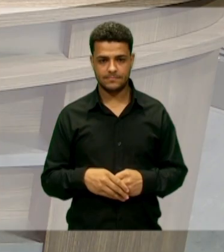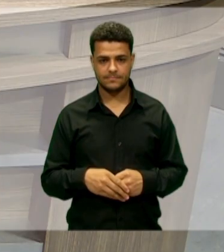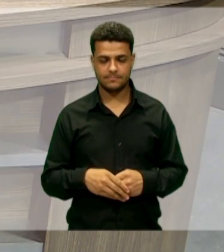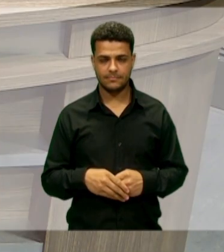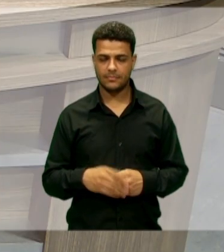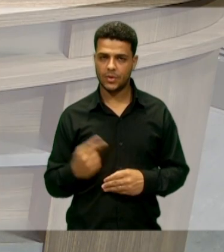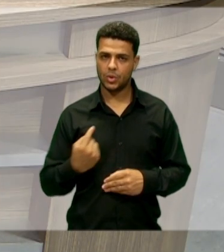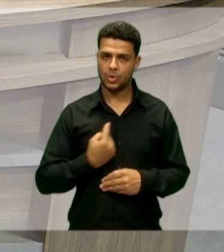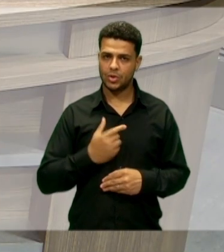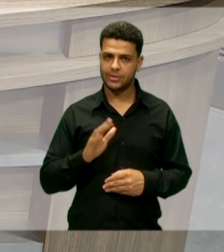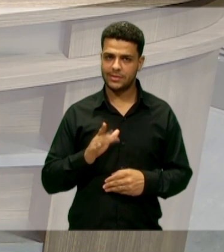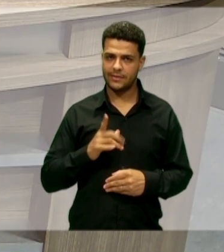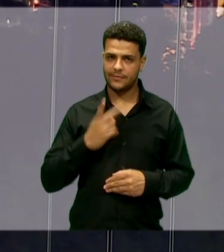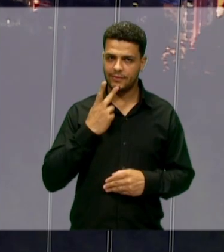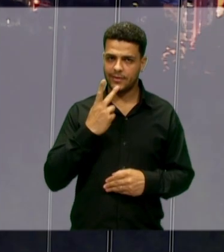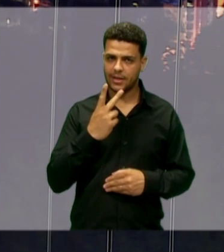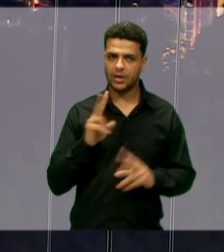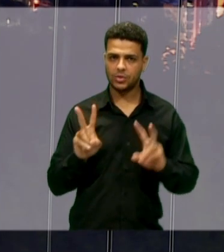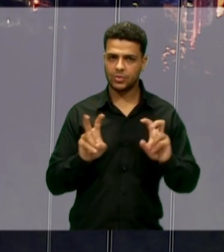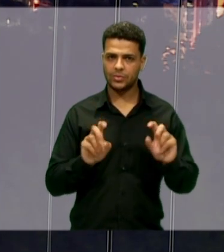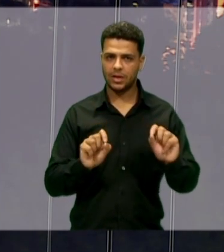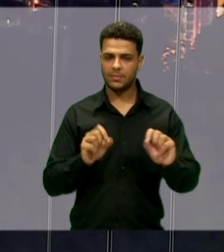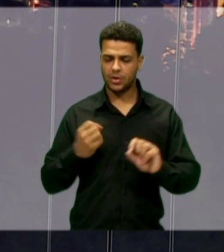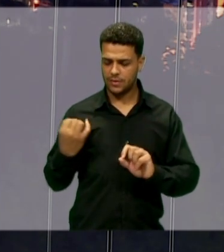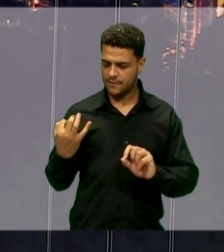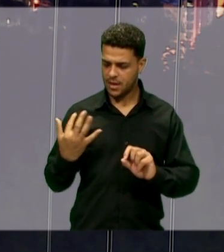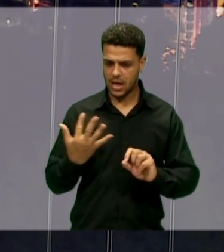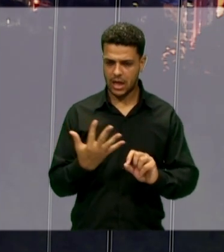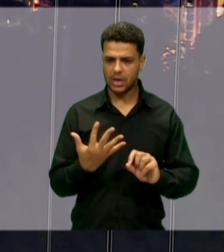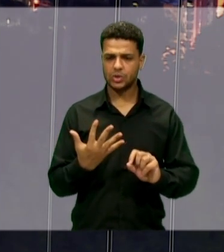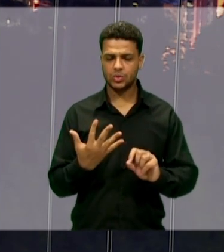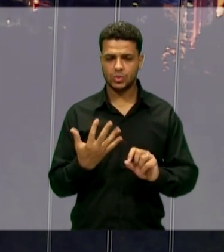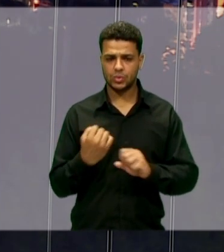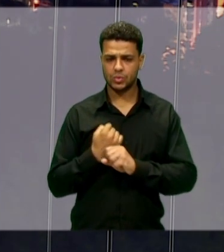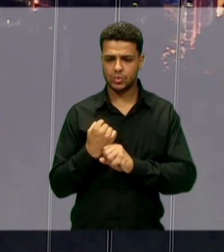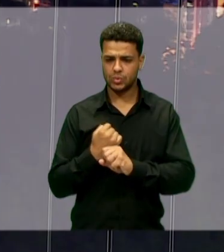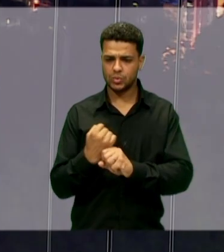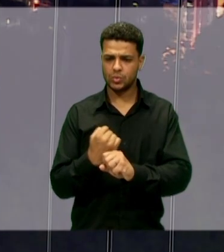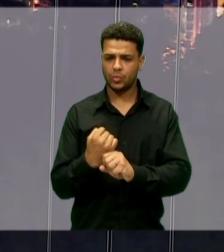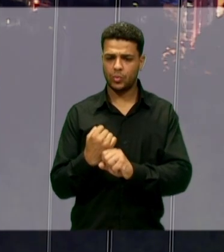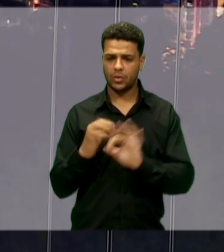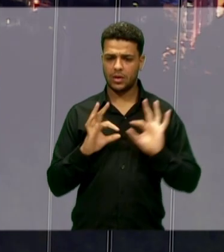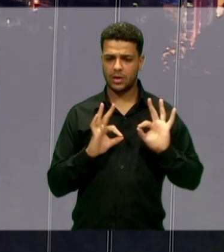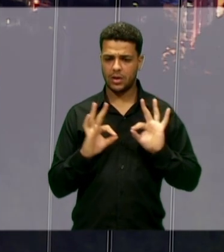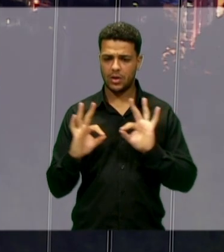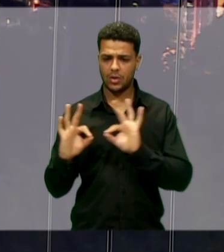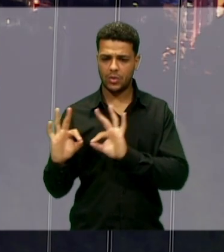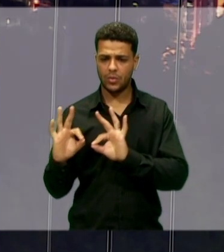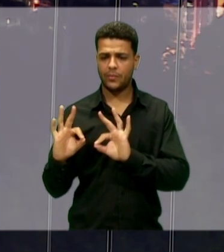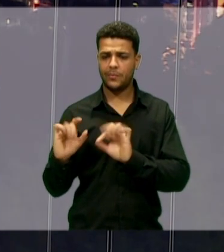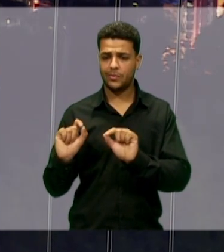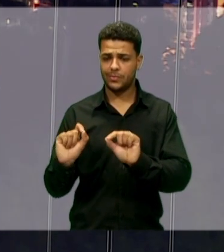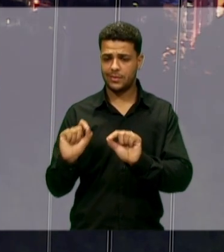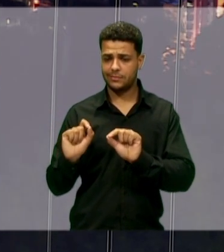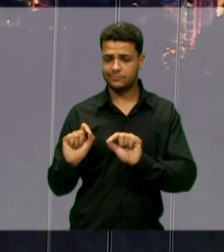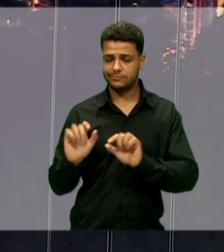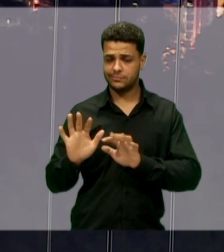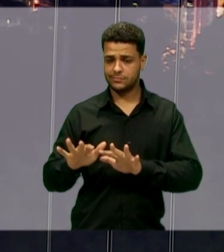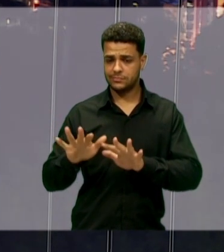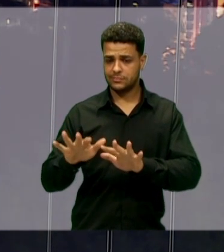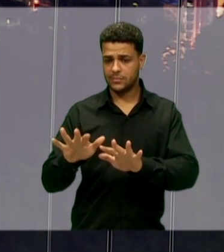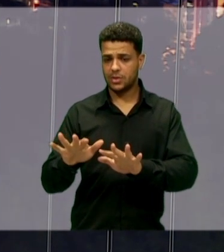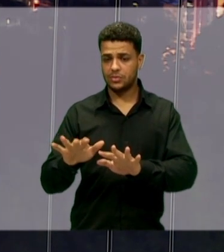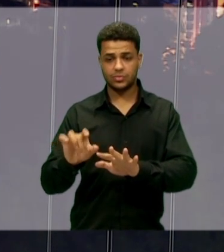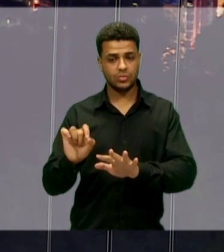A gente muito tem falado, né? Inclusive todos os anos, né, que a gente tem acompanhado essas campanhas do Outubro Rosa.